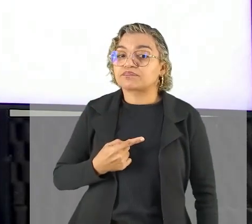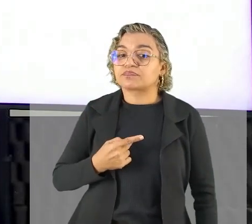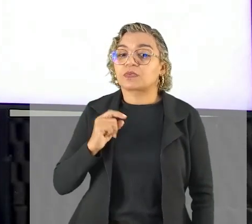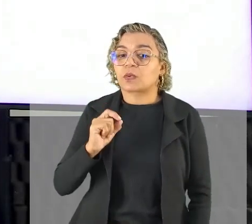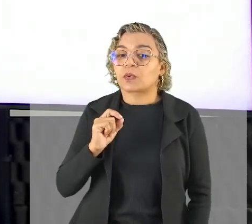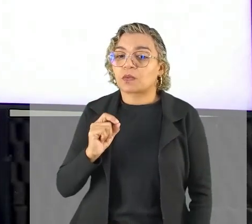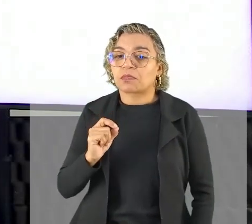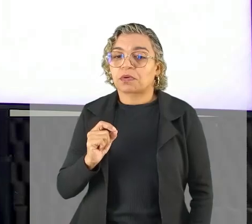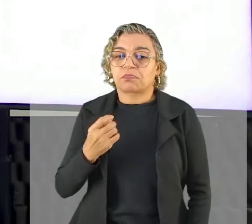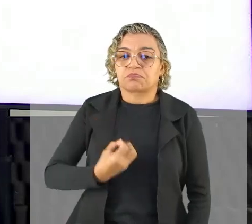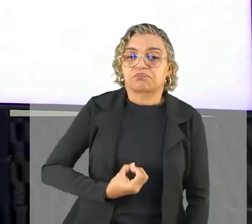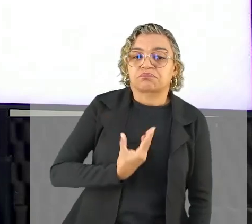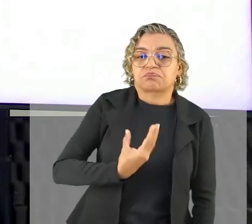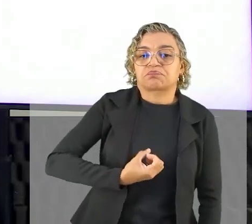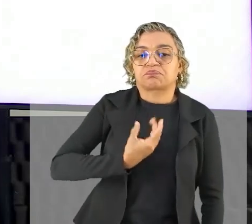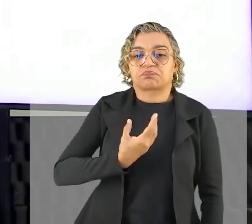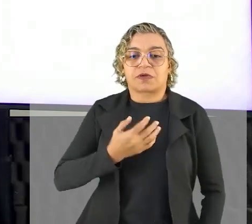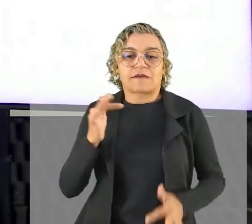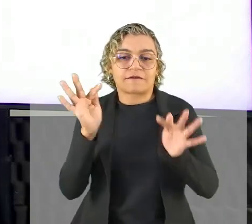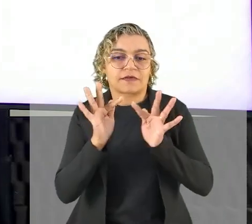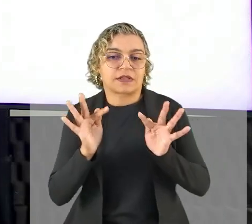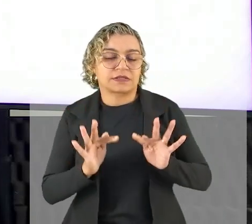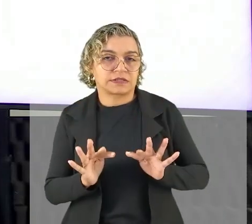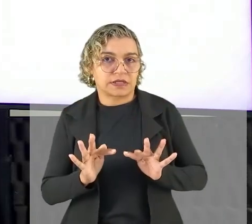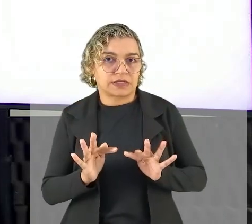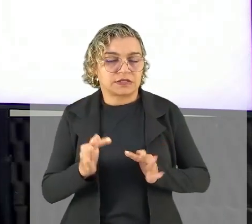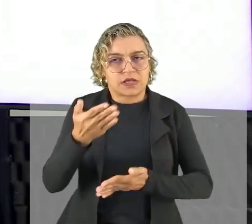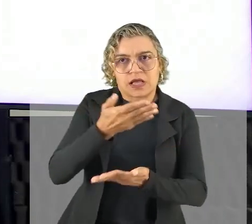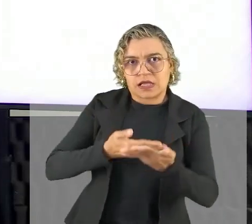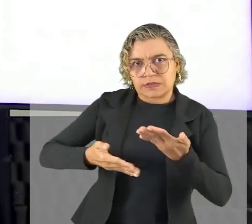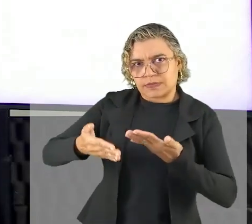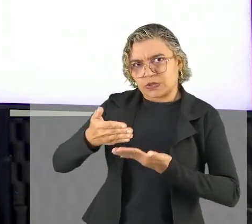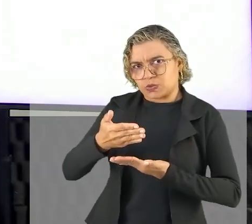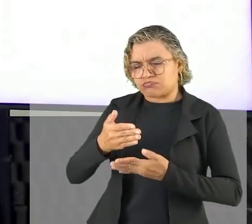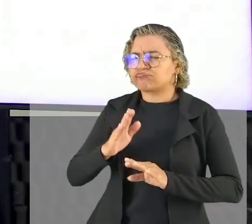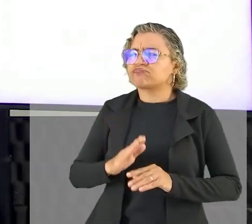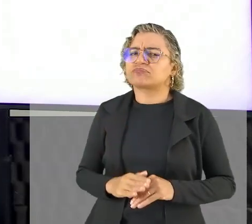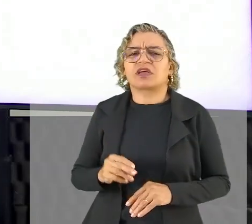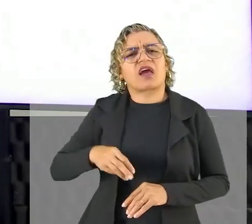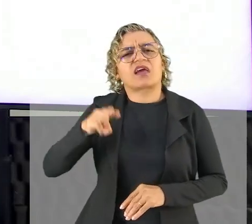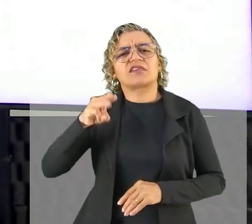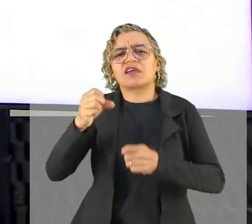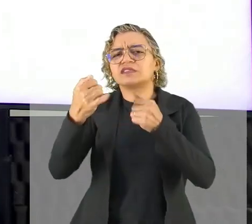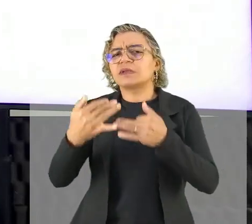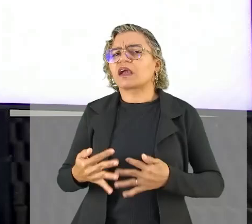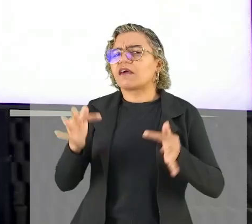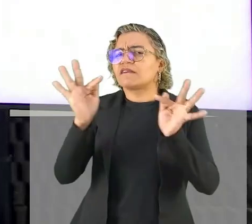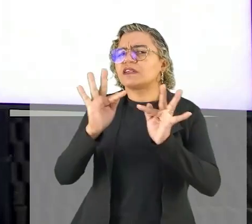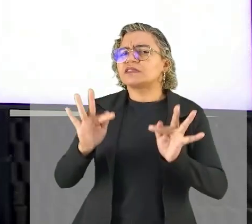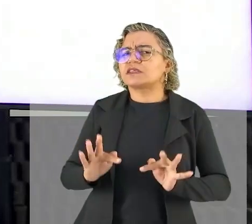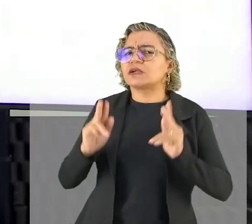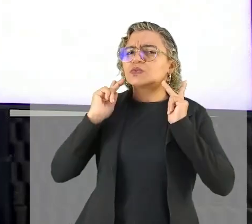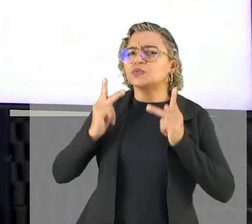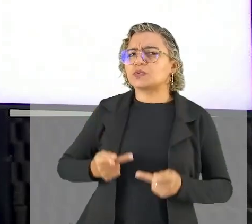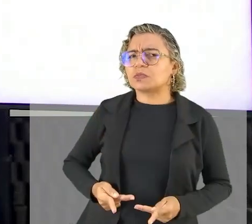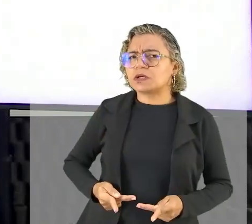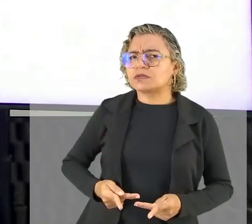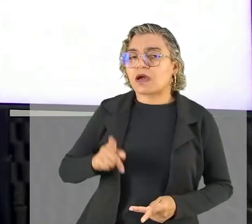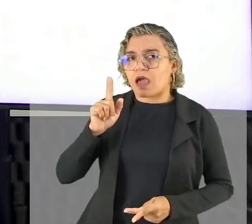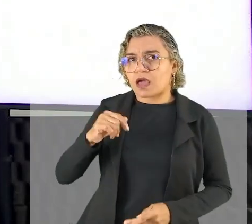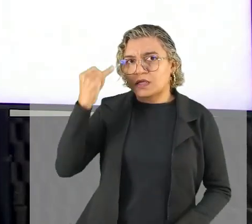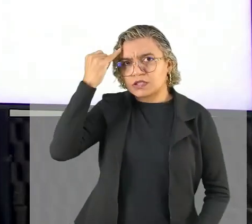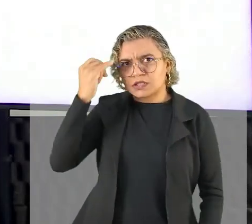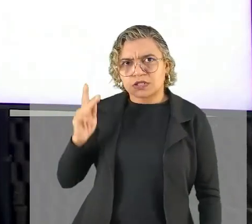envolvidas. Quem vai falar sobre a finalidade do ser humano ser a felicidade não vai ser o